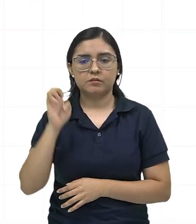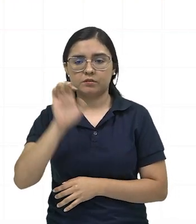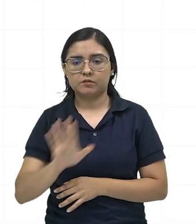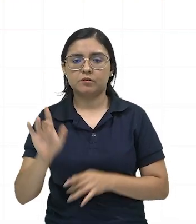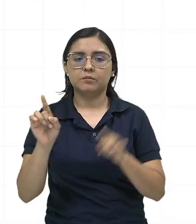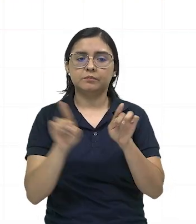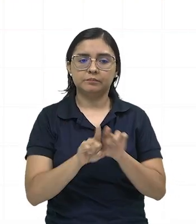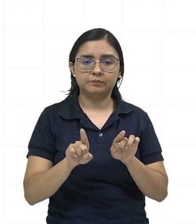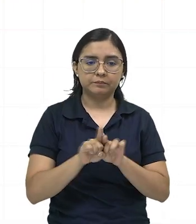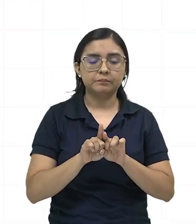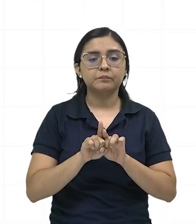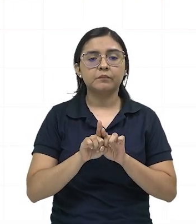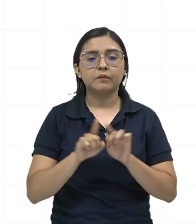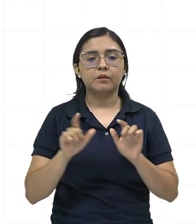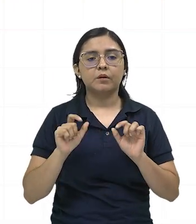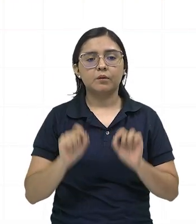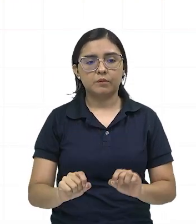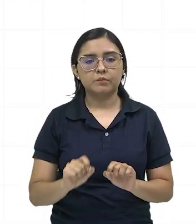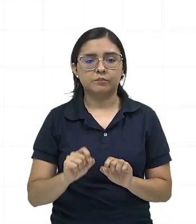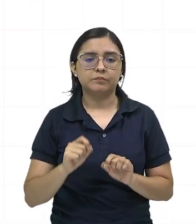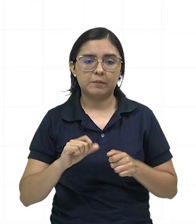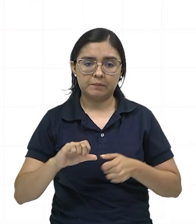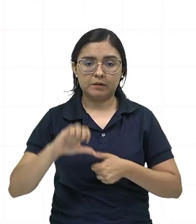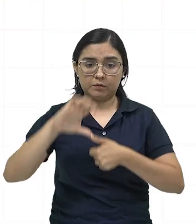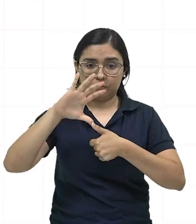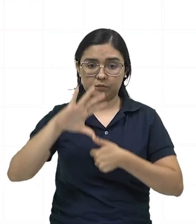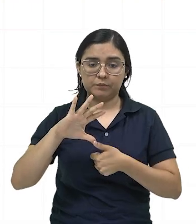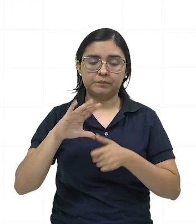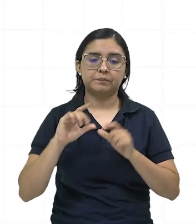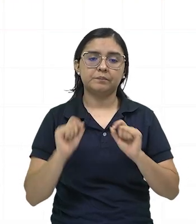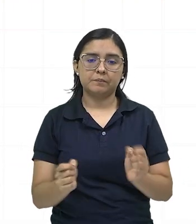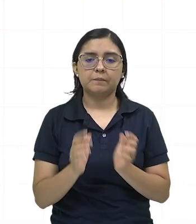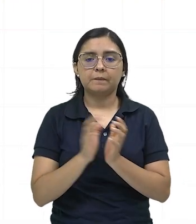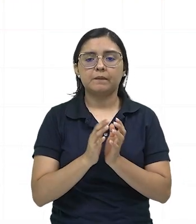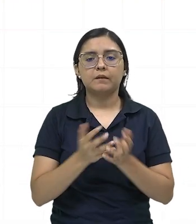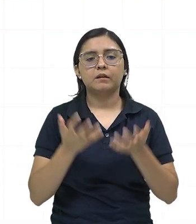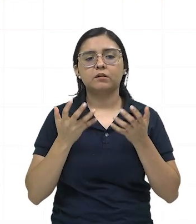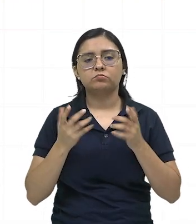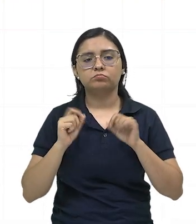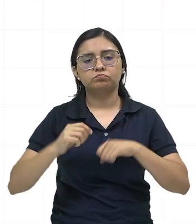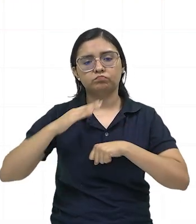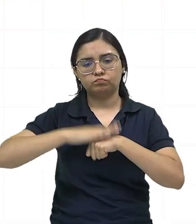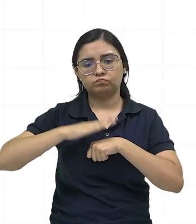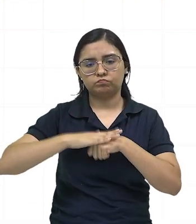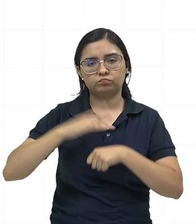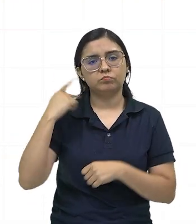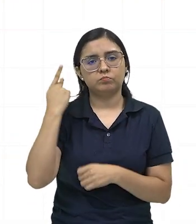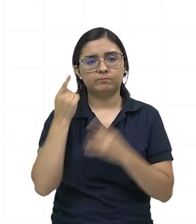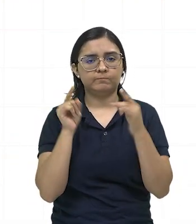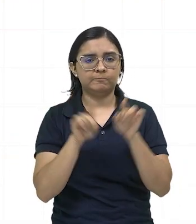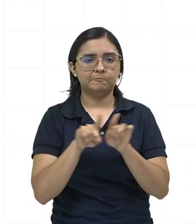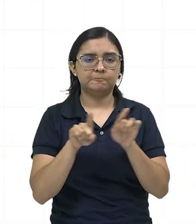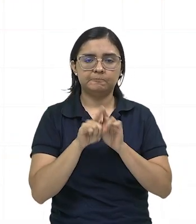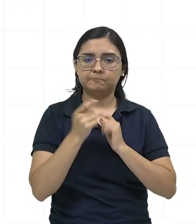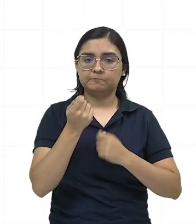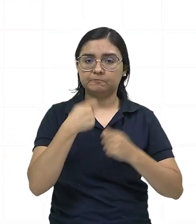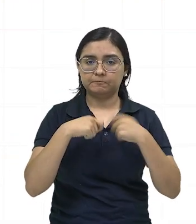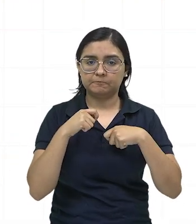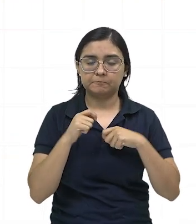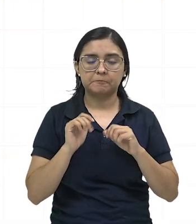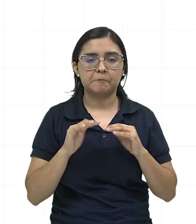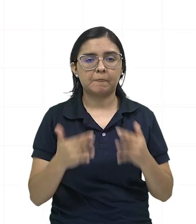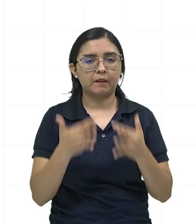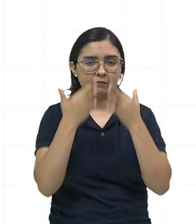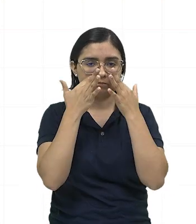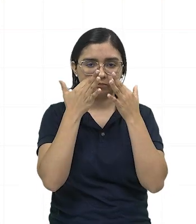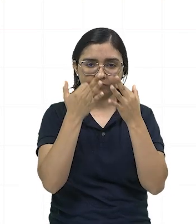Norte, os pernambucanos almejavam maior autonomia política e econômica. Agora, olhando aqui para